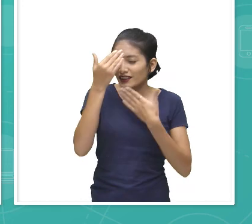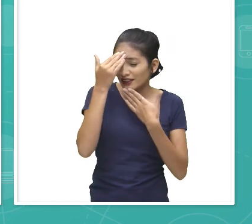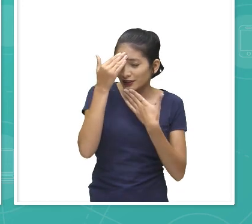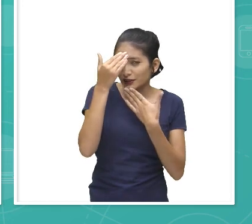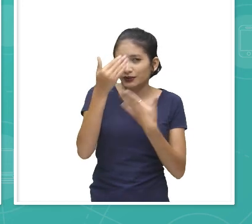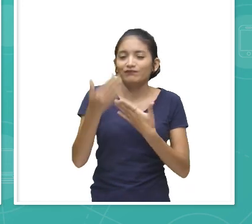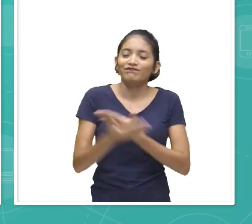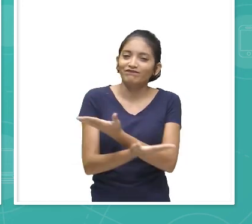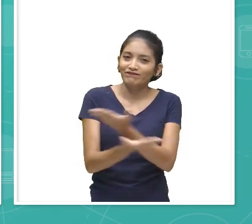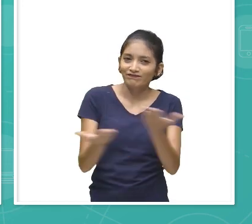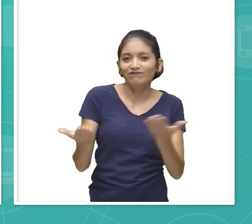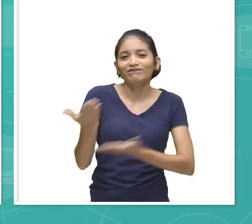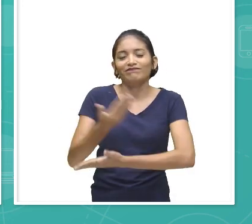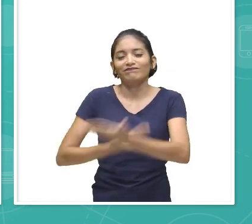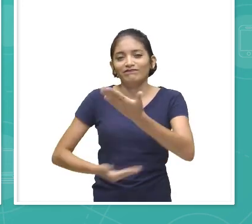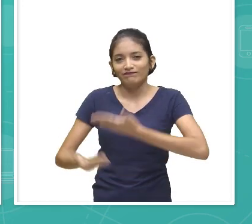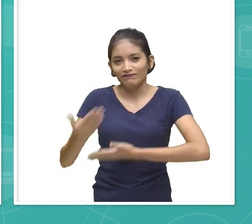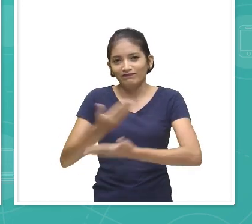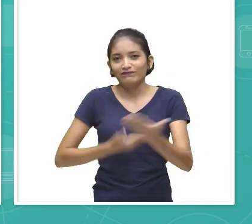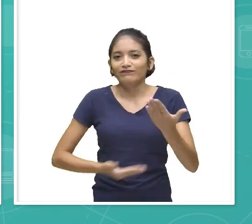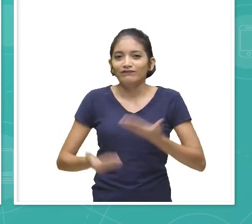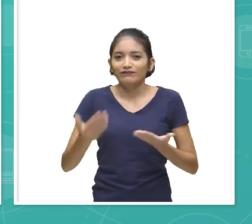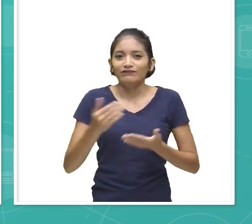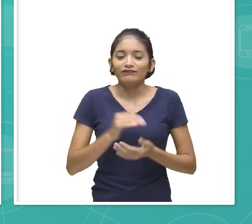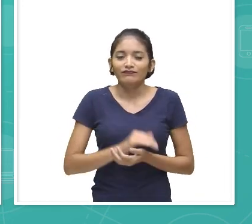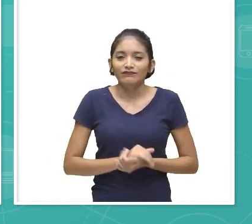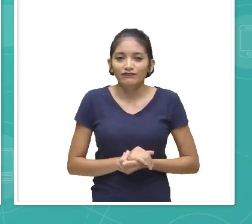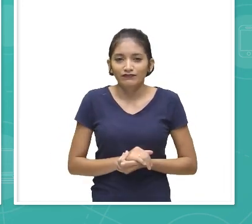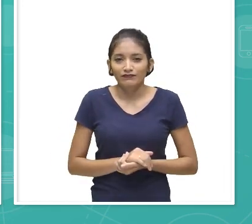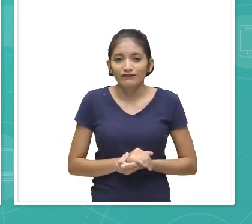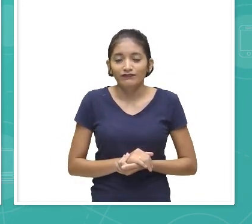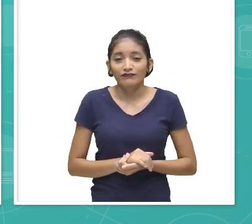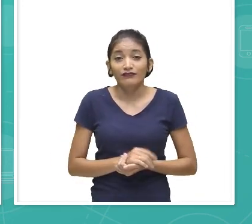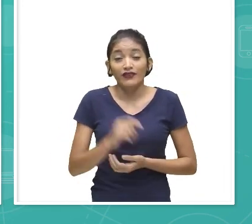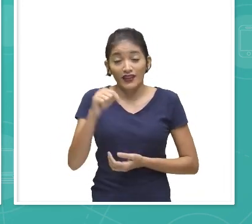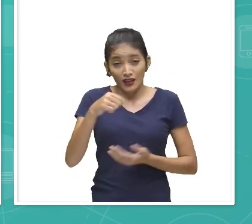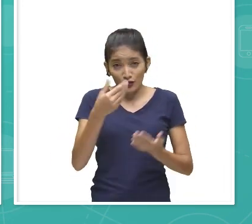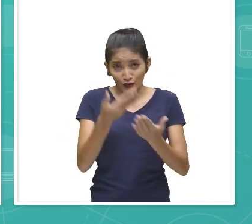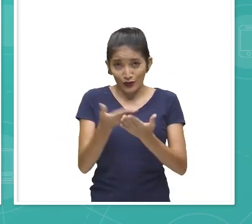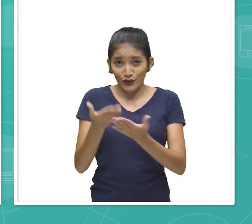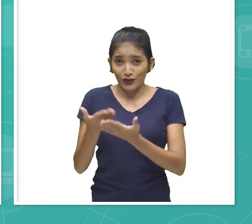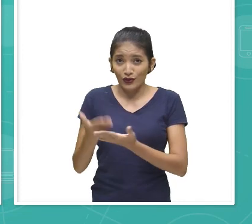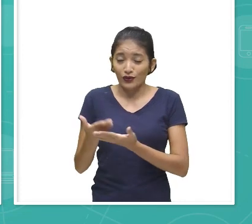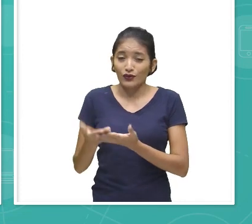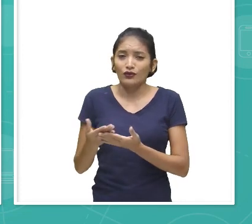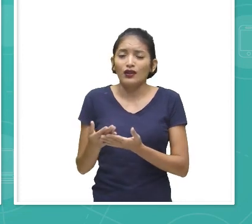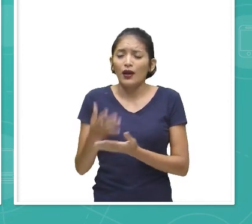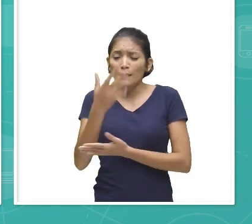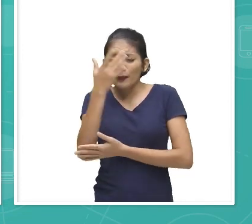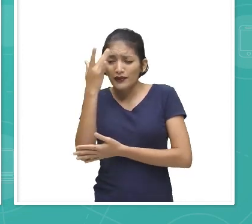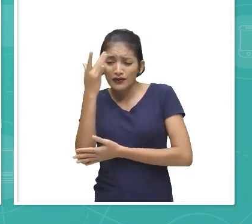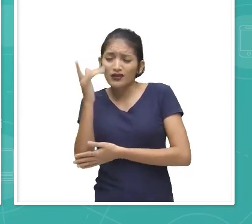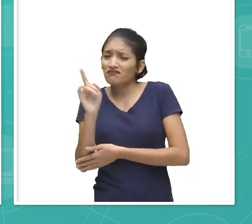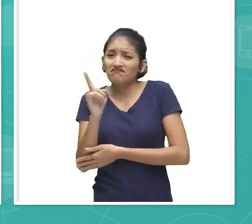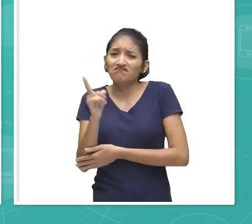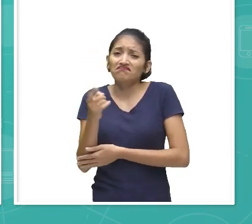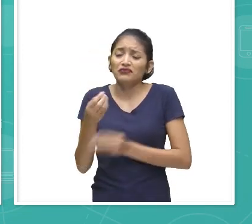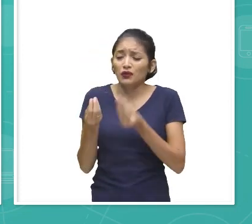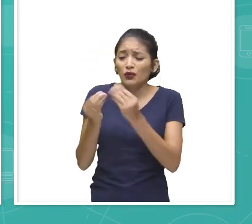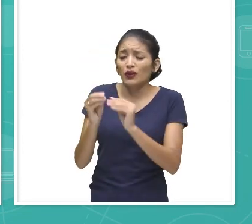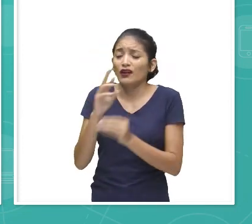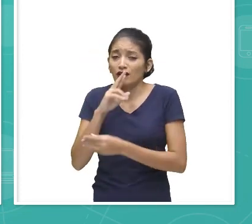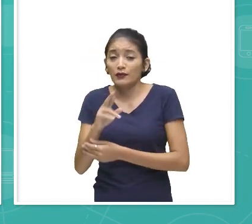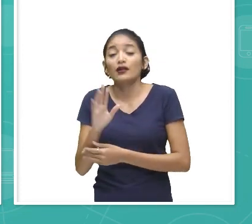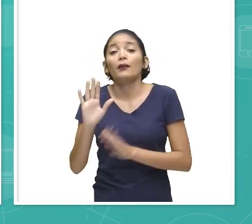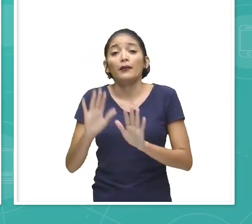né, a participação de todos vocês, né, aqui na nossa aula. Mesmo aqueles que não compartilharam a sua resposta,